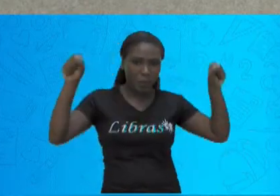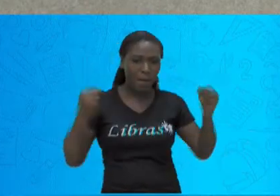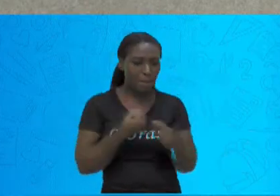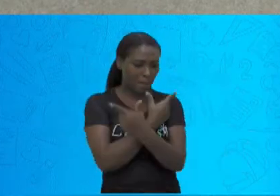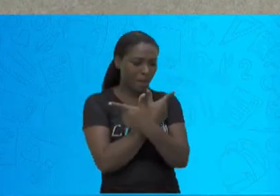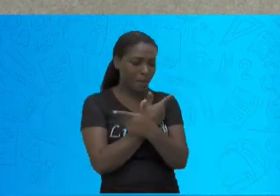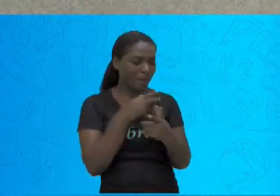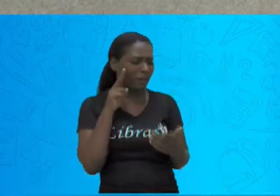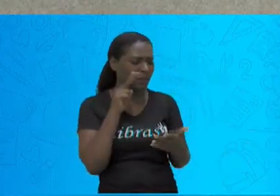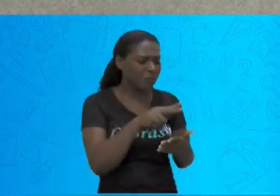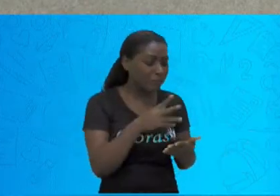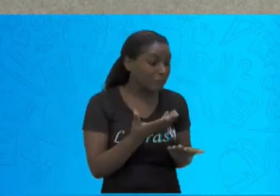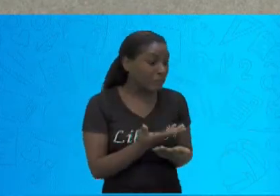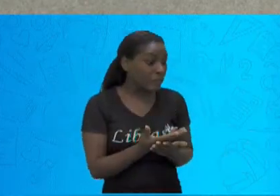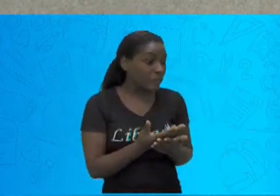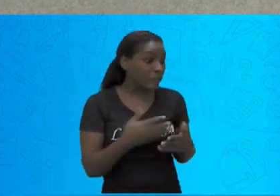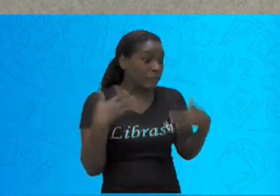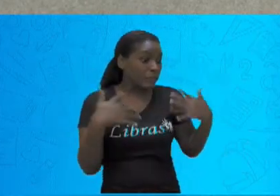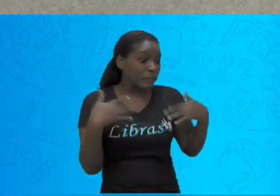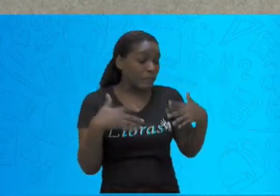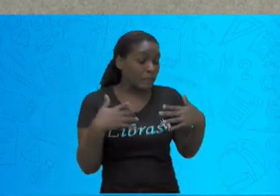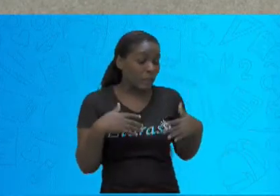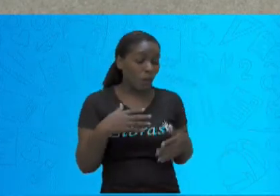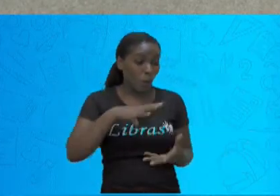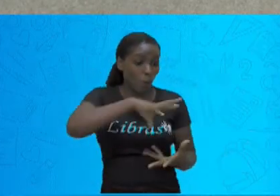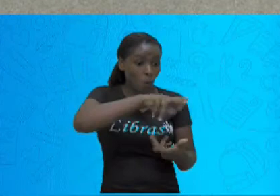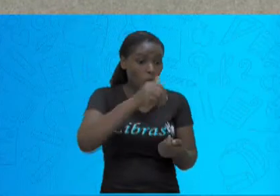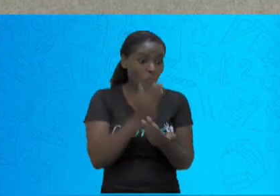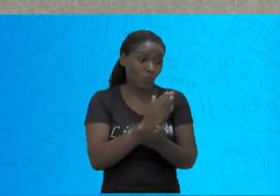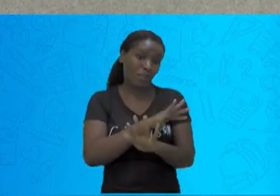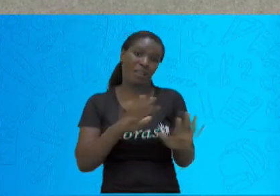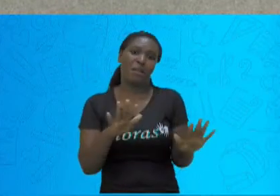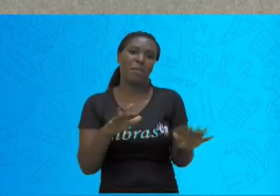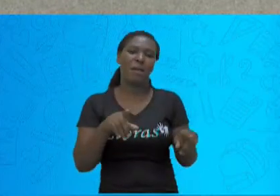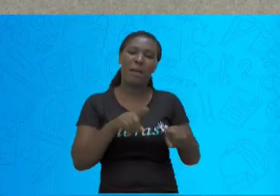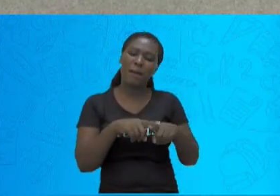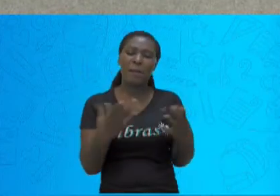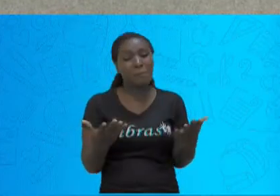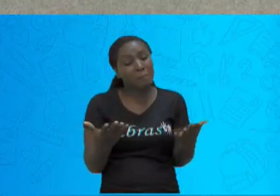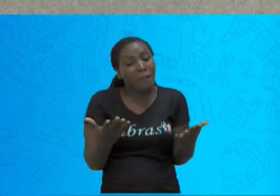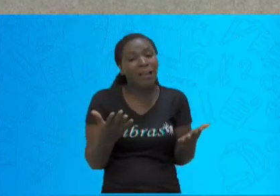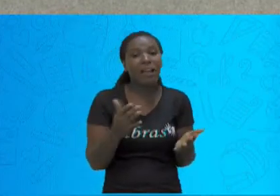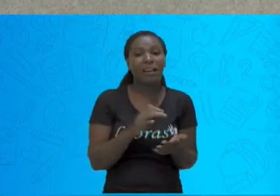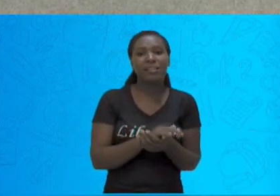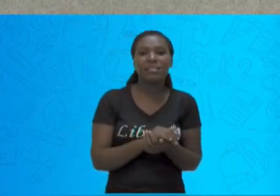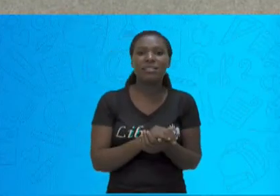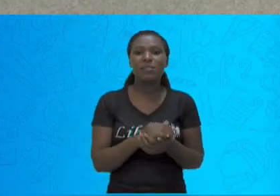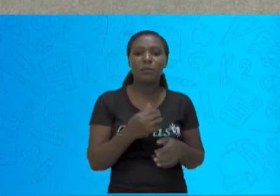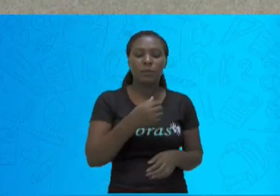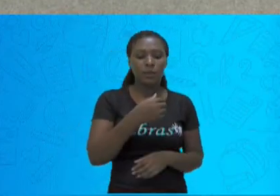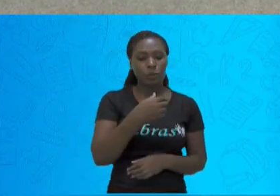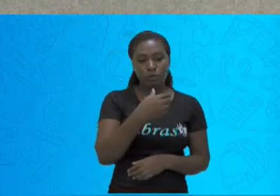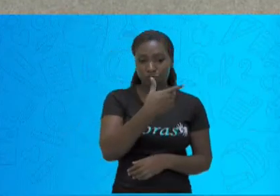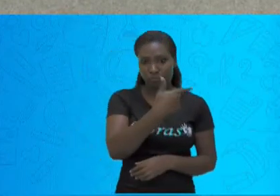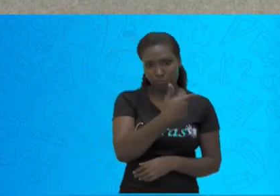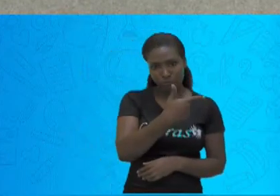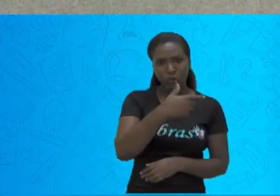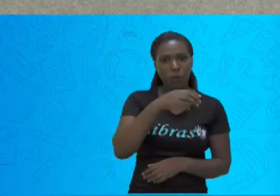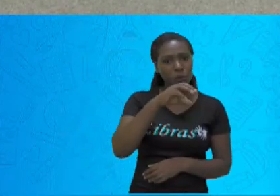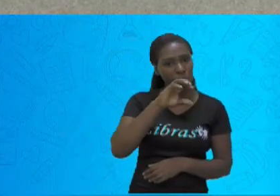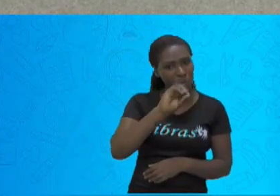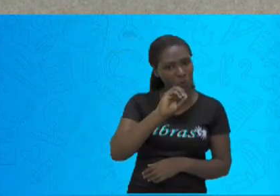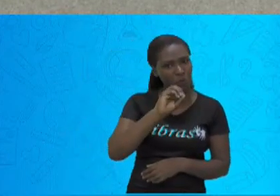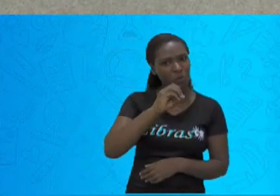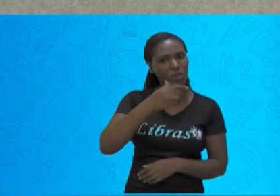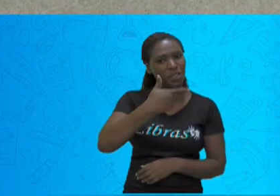nossa mente e na nossa realidade, né? Porém, o 2012 não